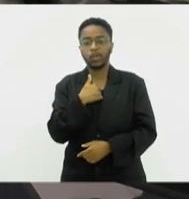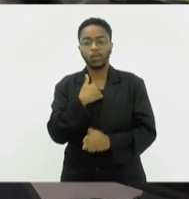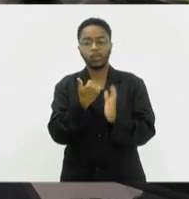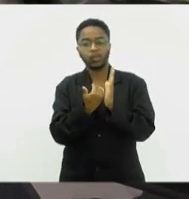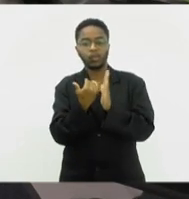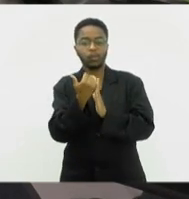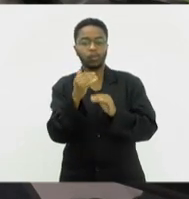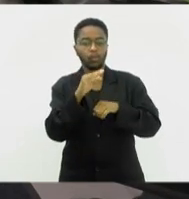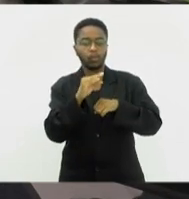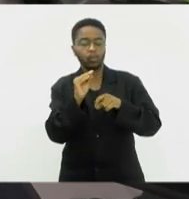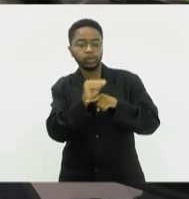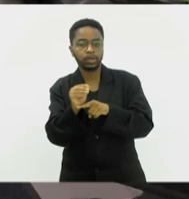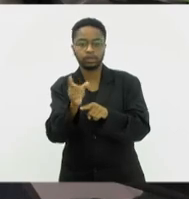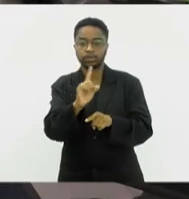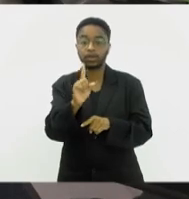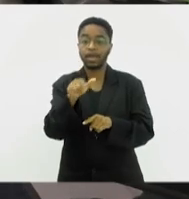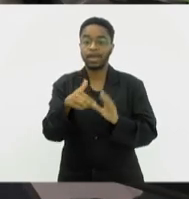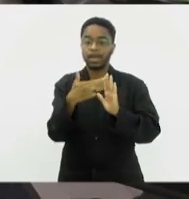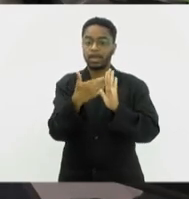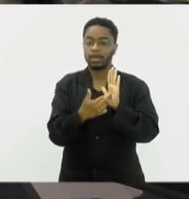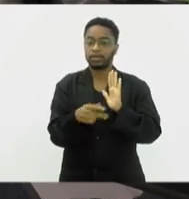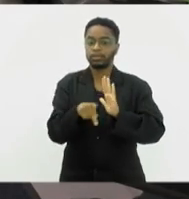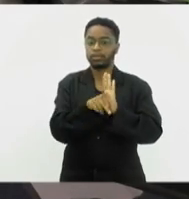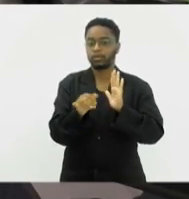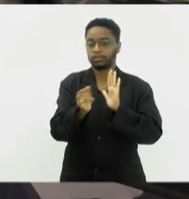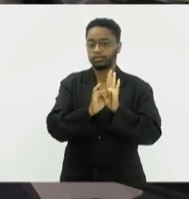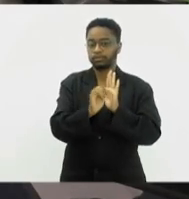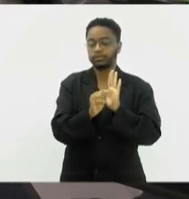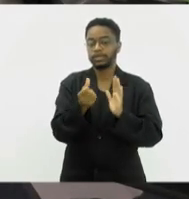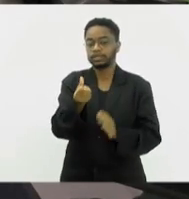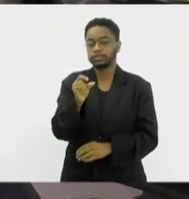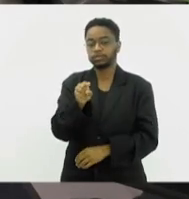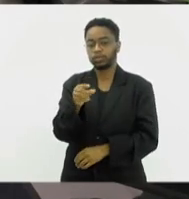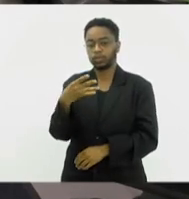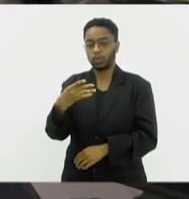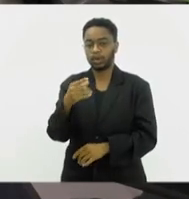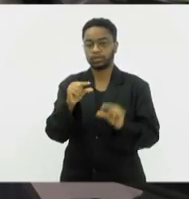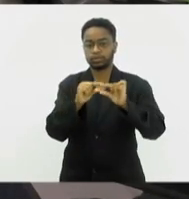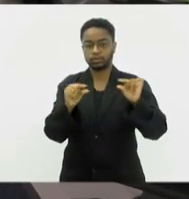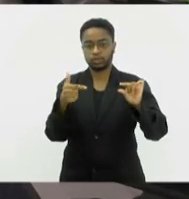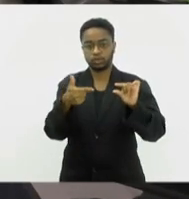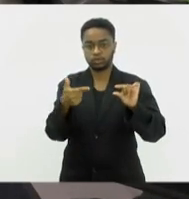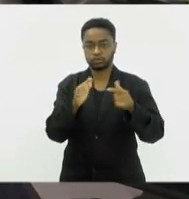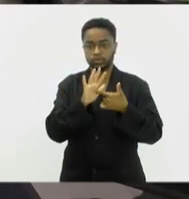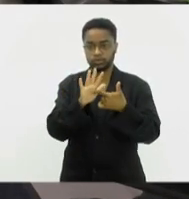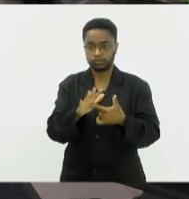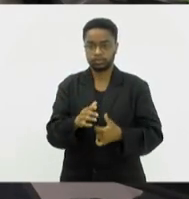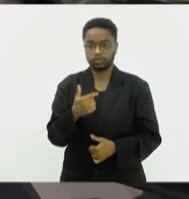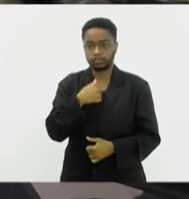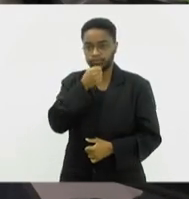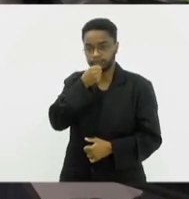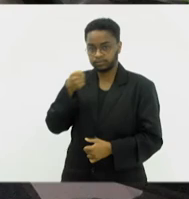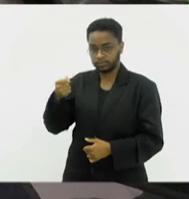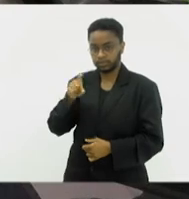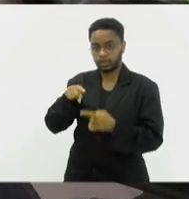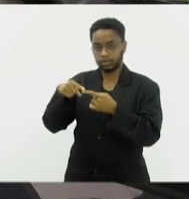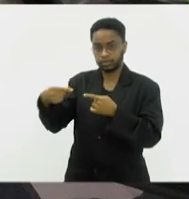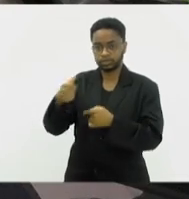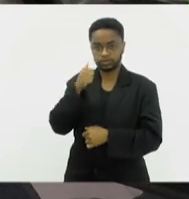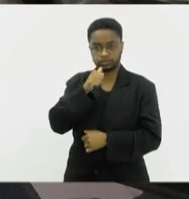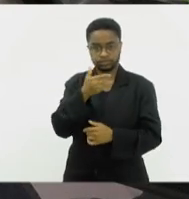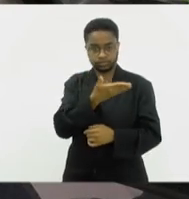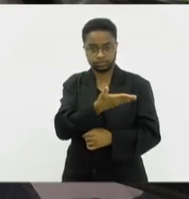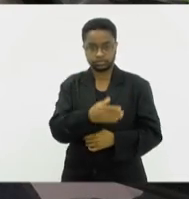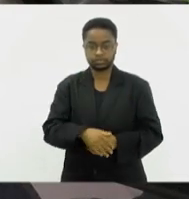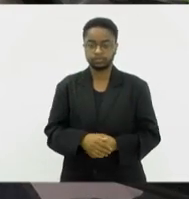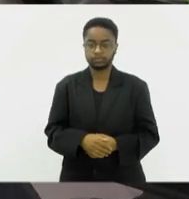é requisito do edital, item 6.4, a linha 2. Passar a palavra à excelência, depois para a senhora Fernanda. Parte. Depois, se eu puder